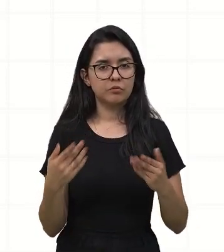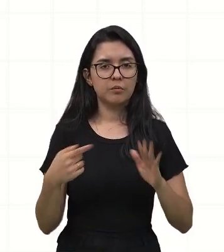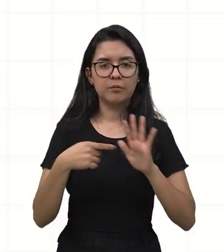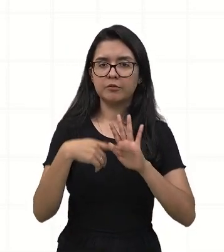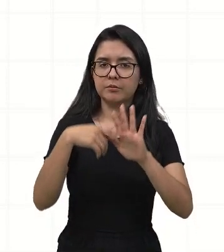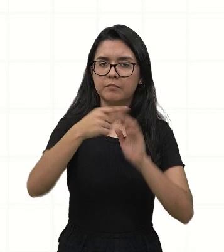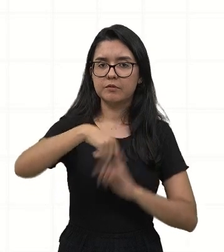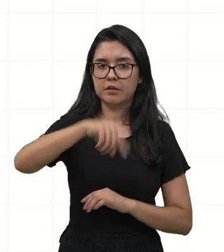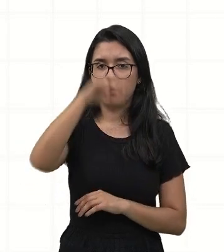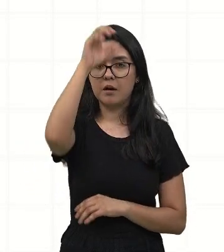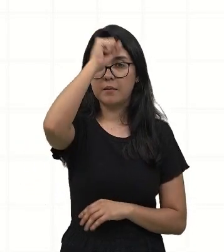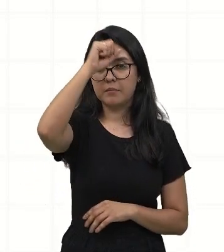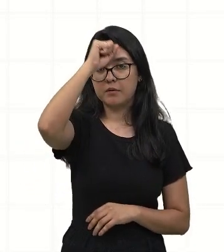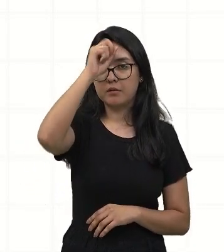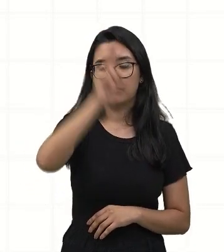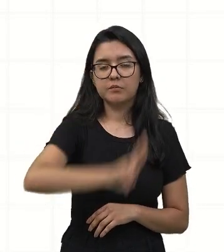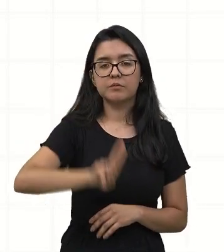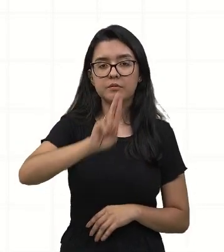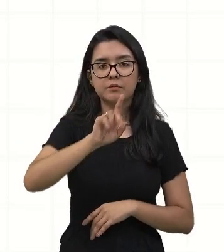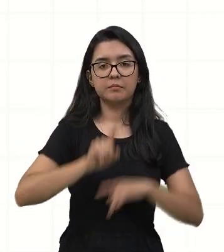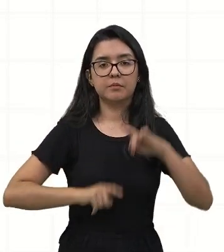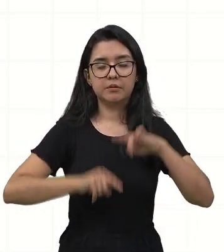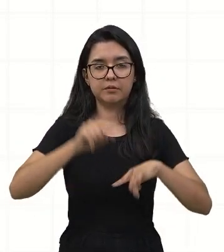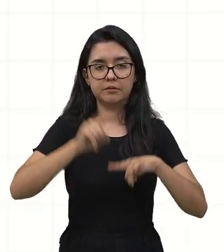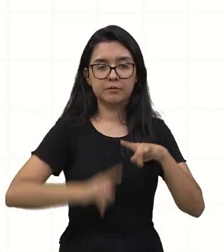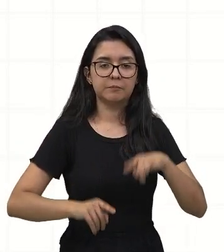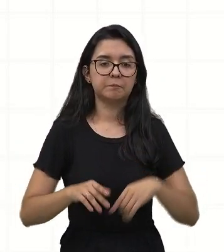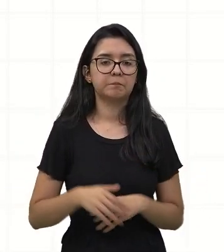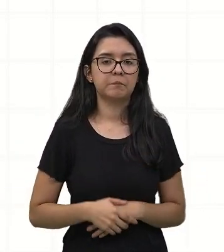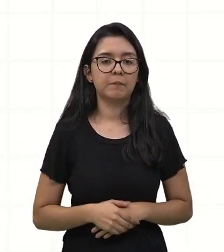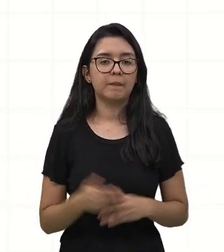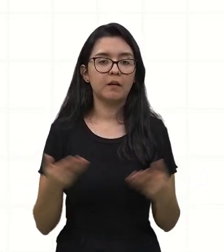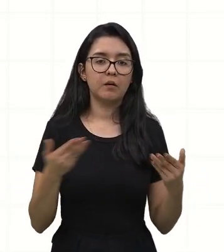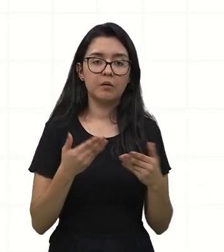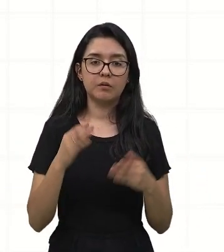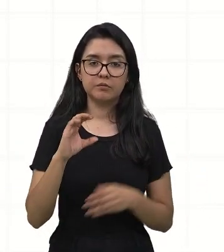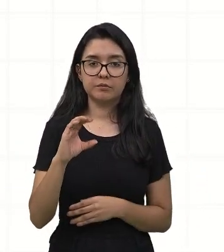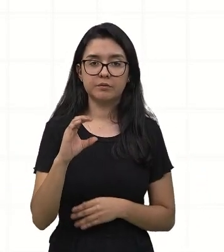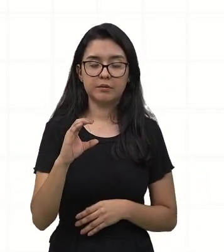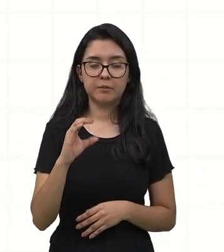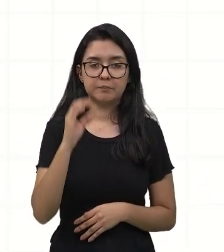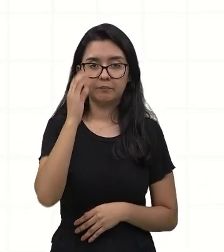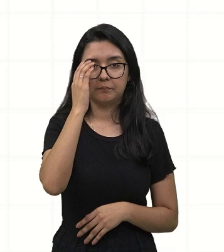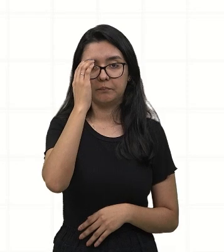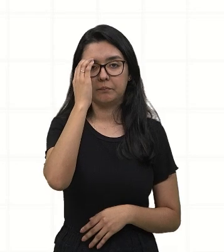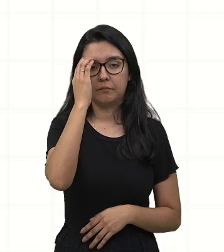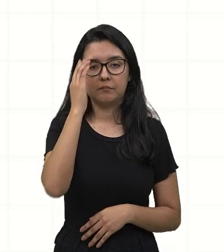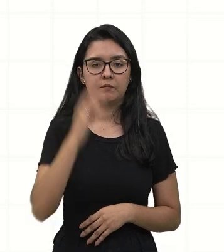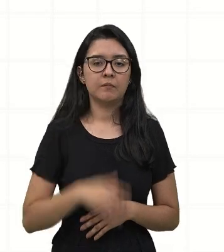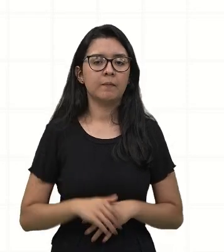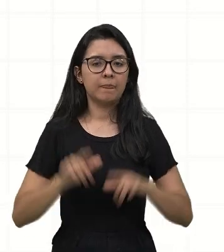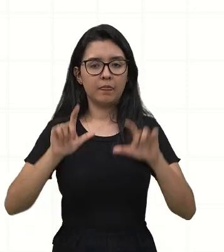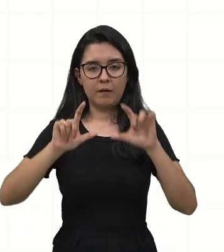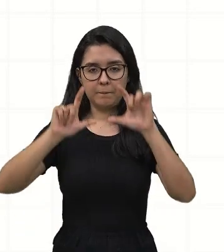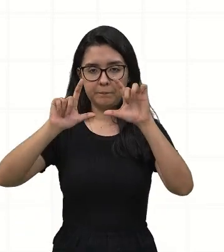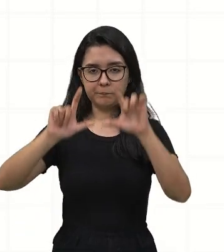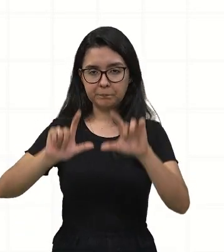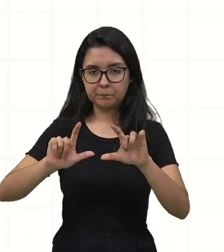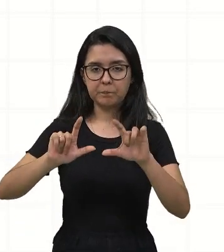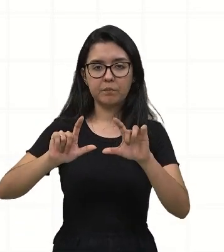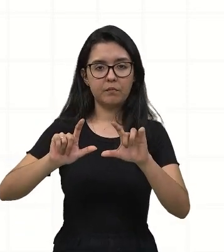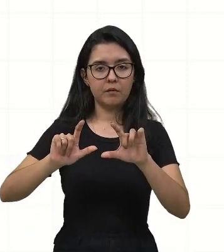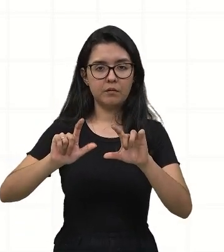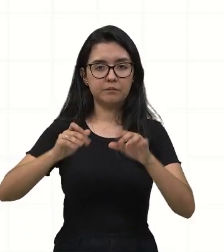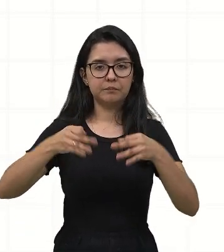tá bom? Certo? Bom, vamos agora medir o ângulo C, ó. Vem comigo aqui, ó. O professor vai posicionar aqui o transferidor,